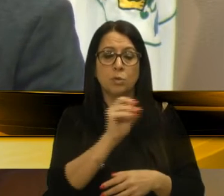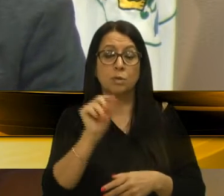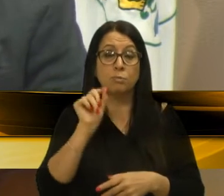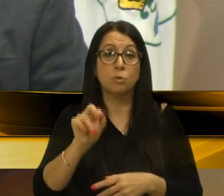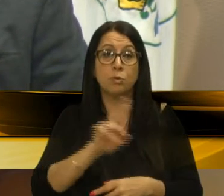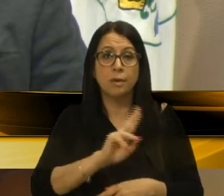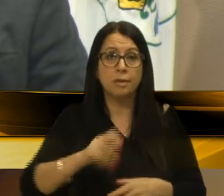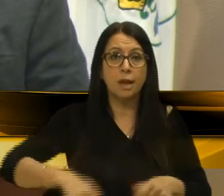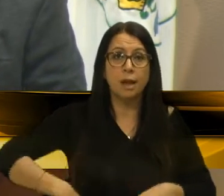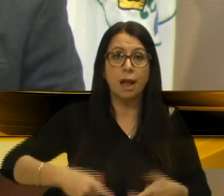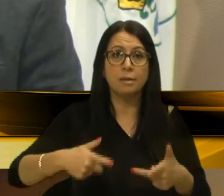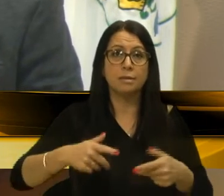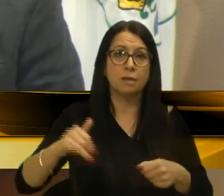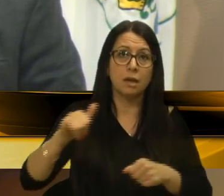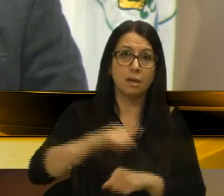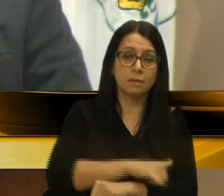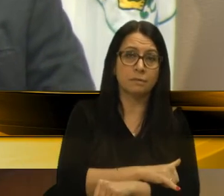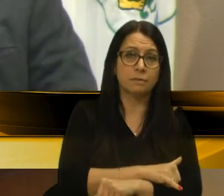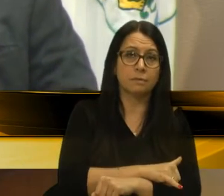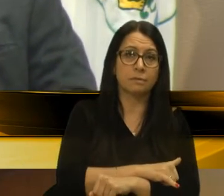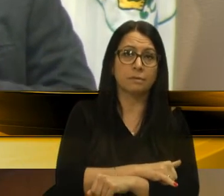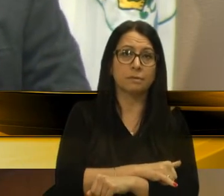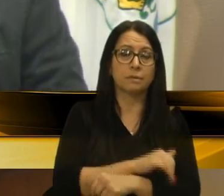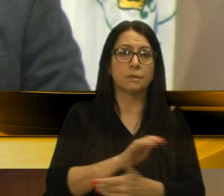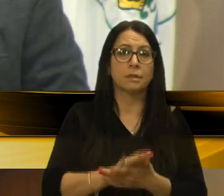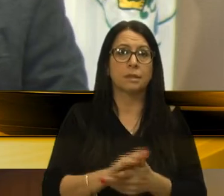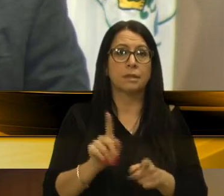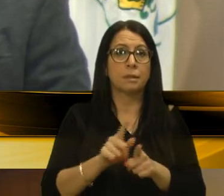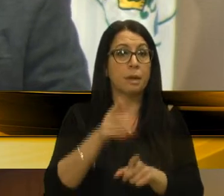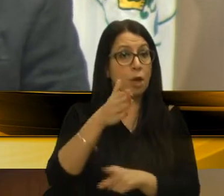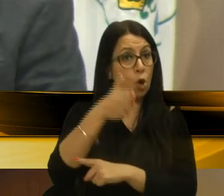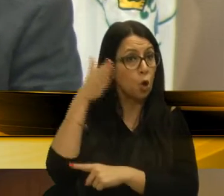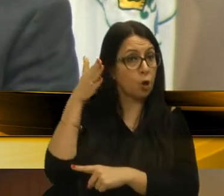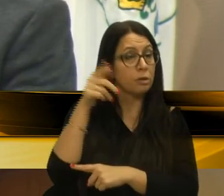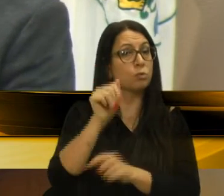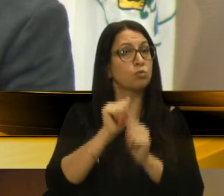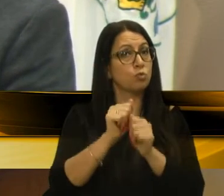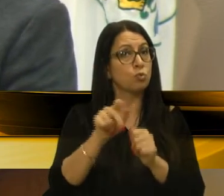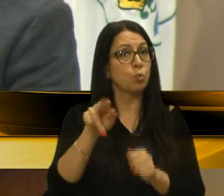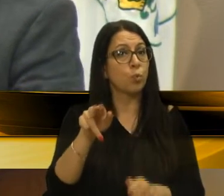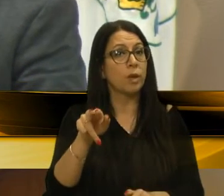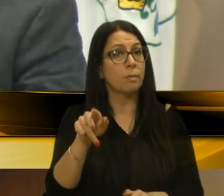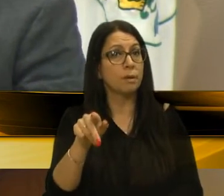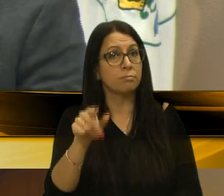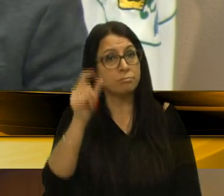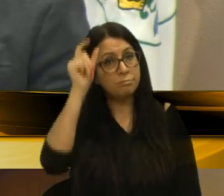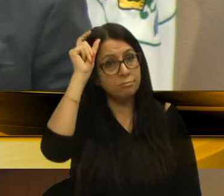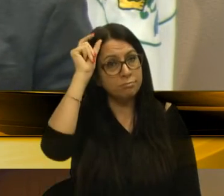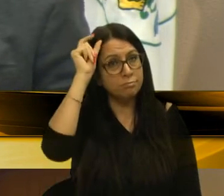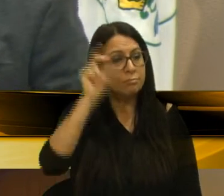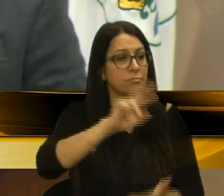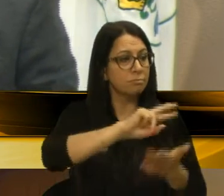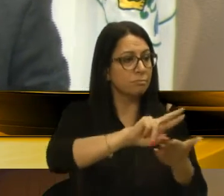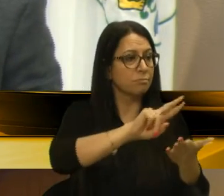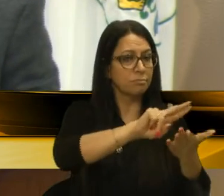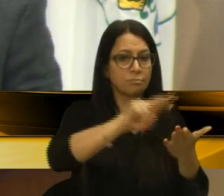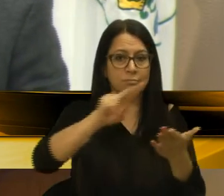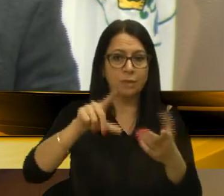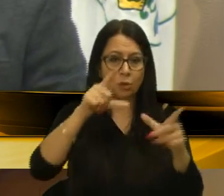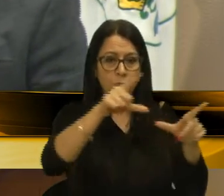em passagens aéreas e em diárias junto com o irmão para os mais diversos pontos do